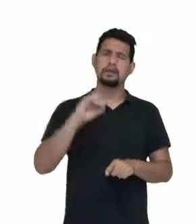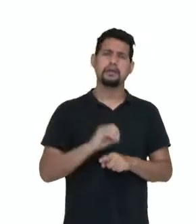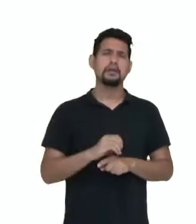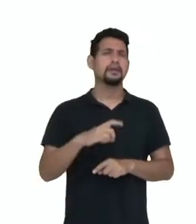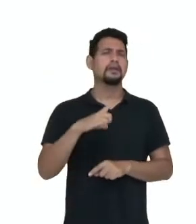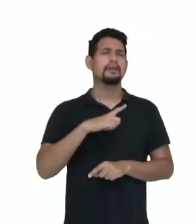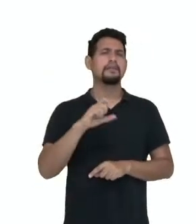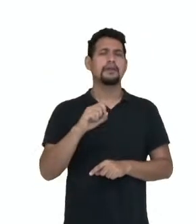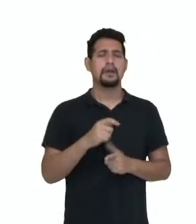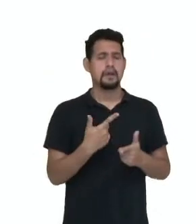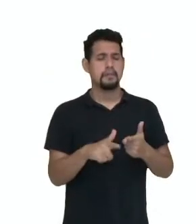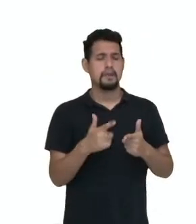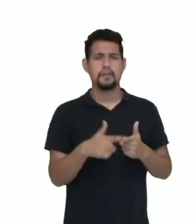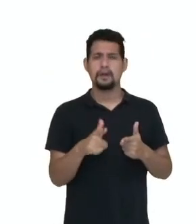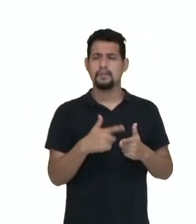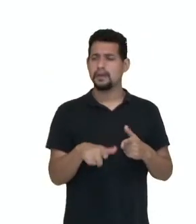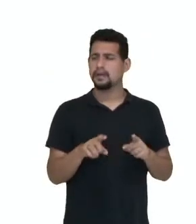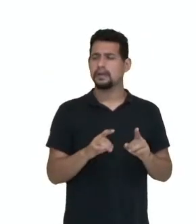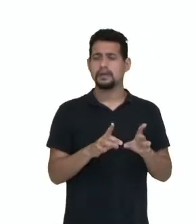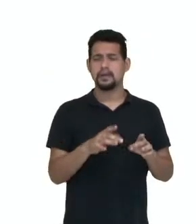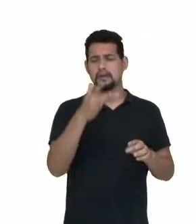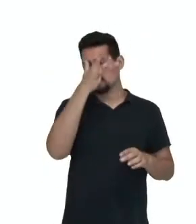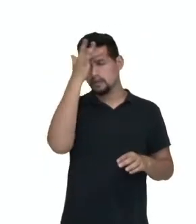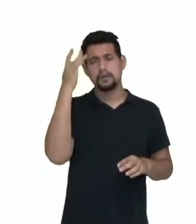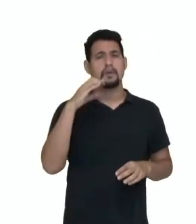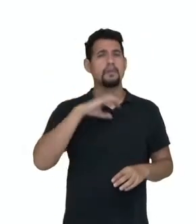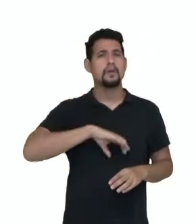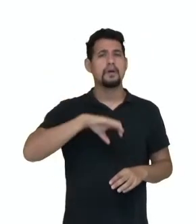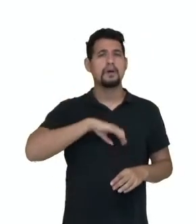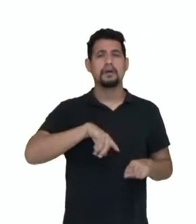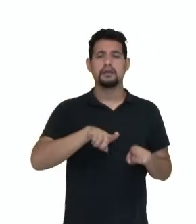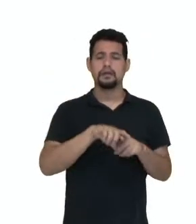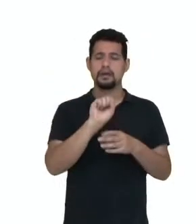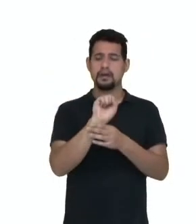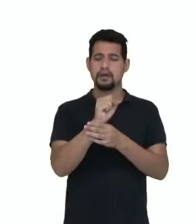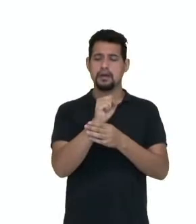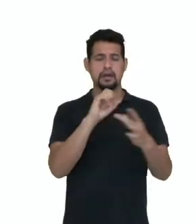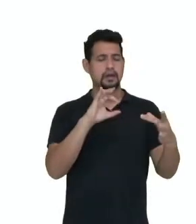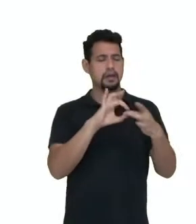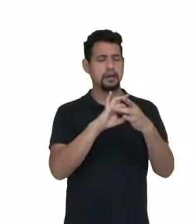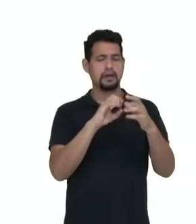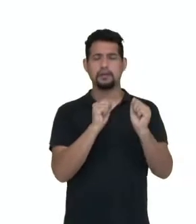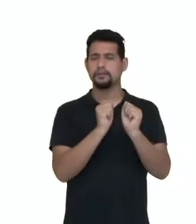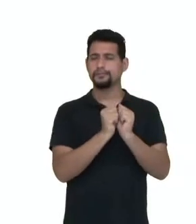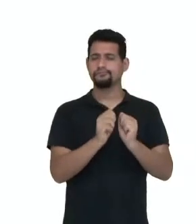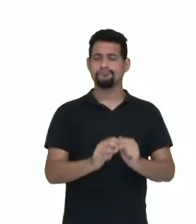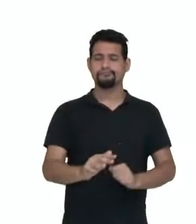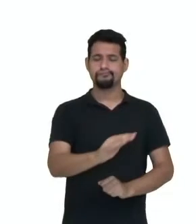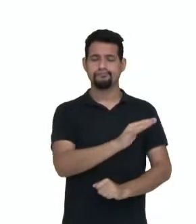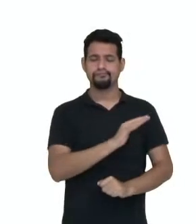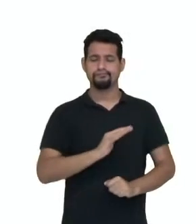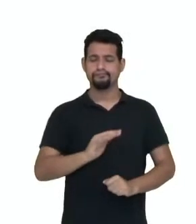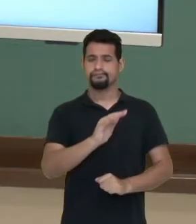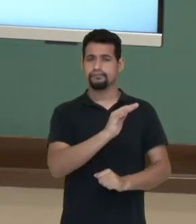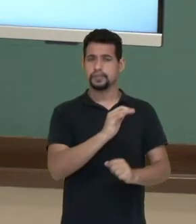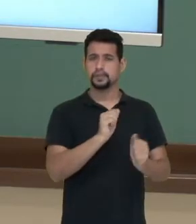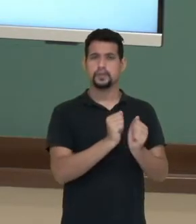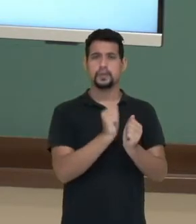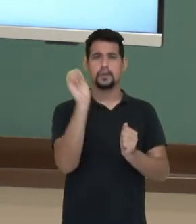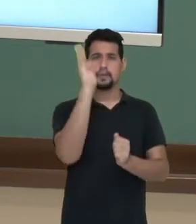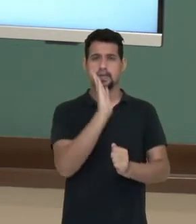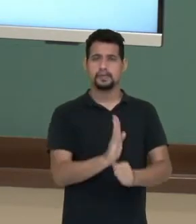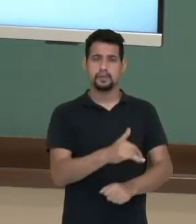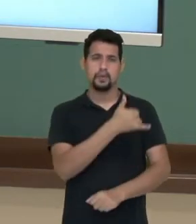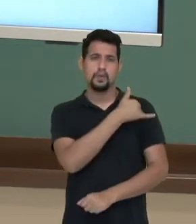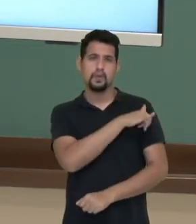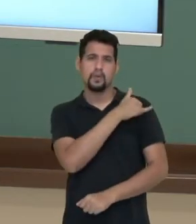houveram batalhas de expulsão de portugueses ou de garantia do vínculo desses territórios com o Brasil, com o Rio de